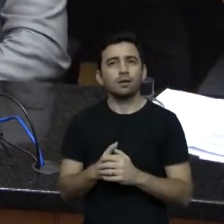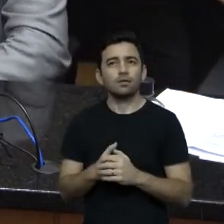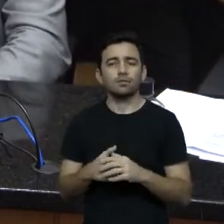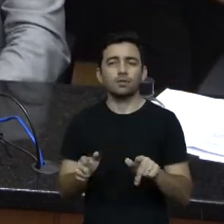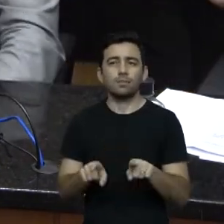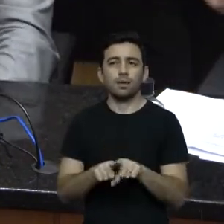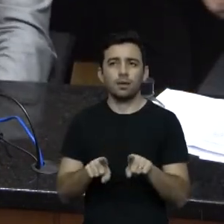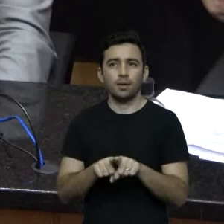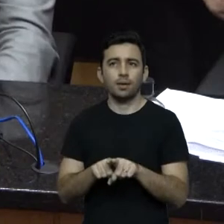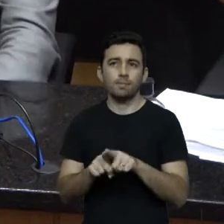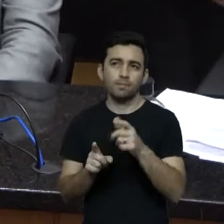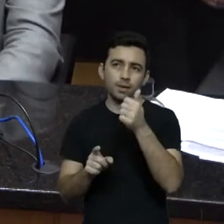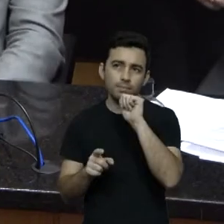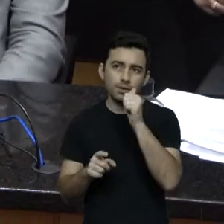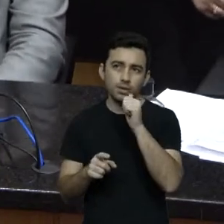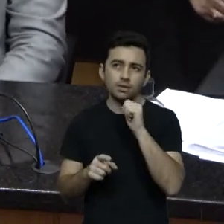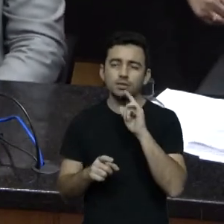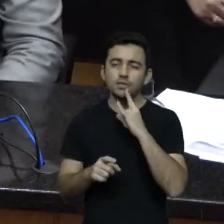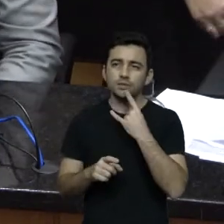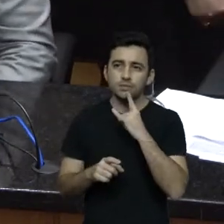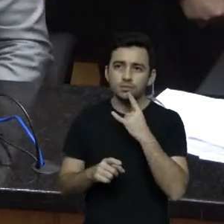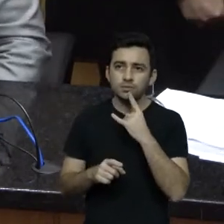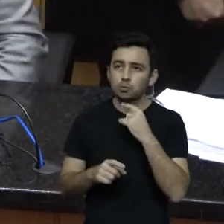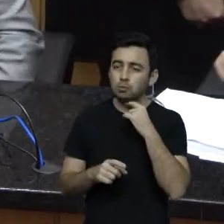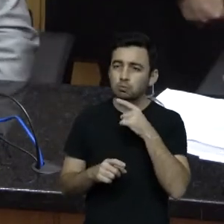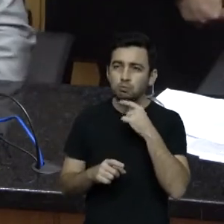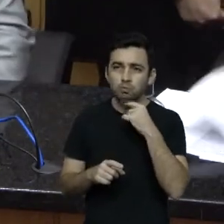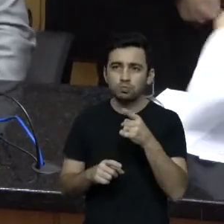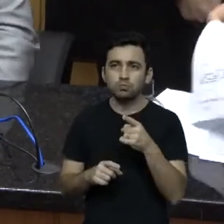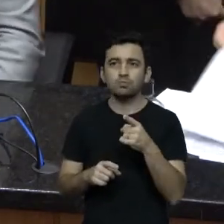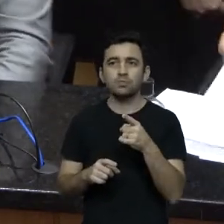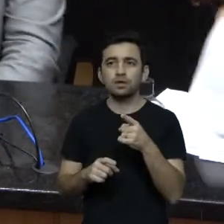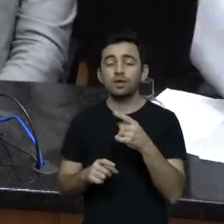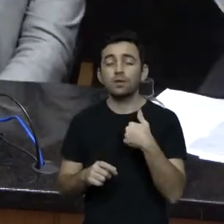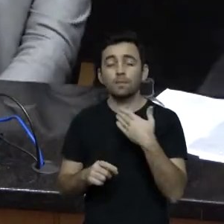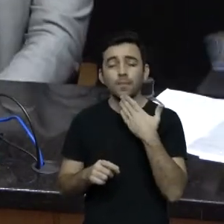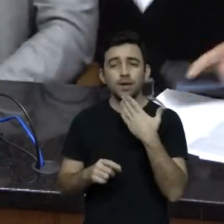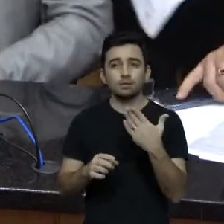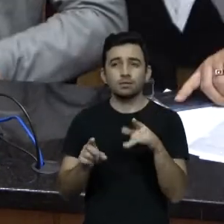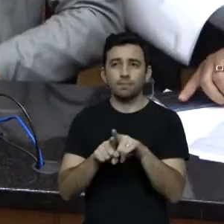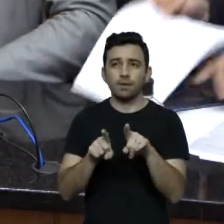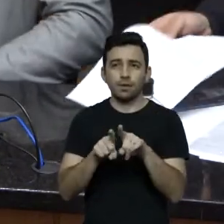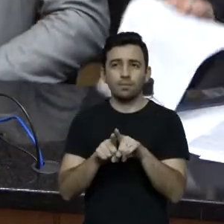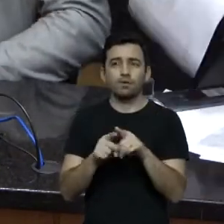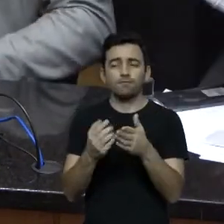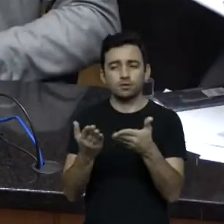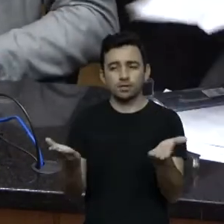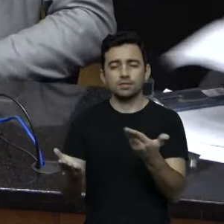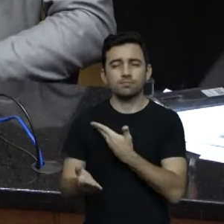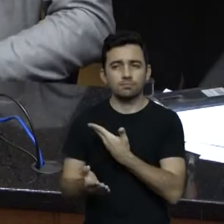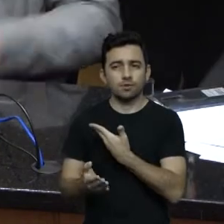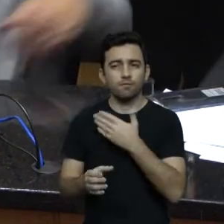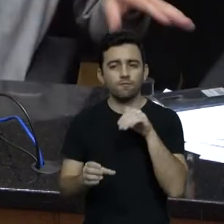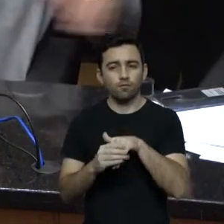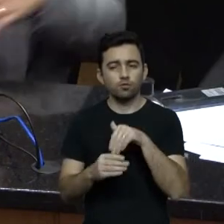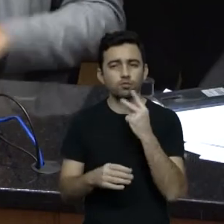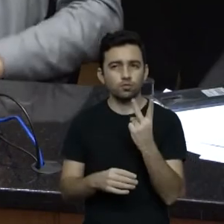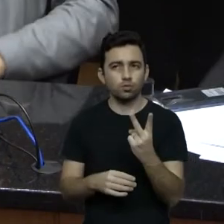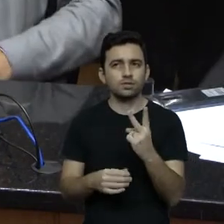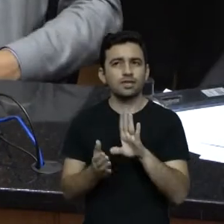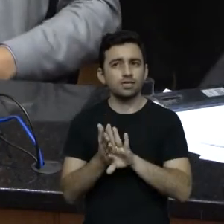infelizmente não é possível portanto eu vou voltar e também peço para que os colegas volta em dois vamos